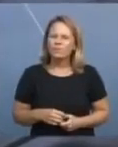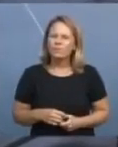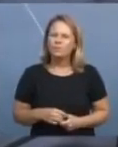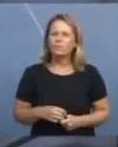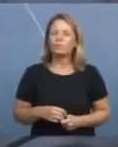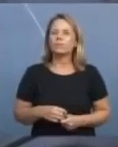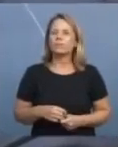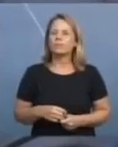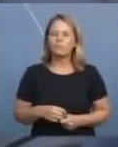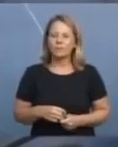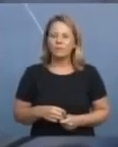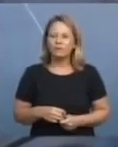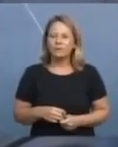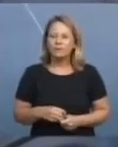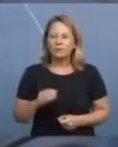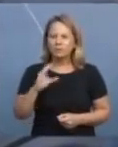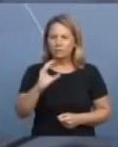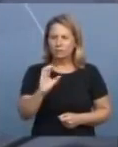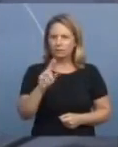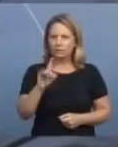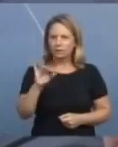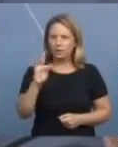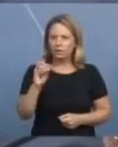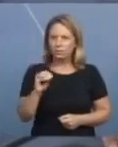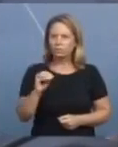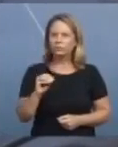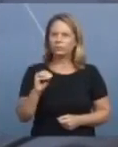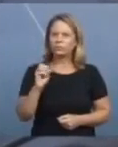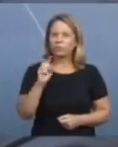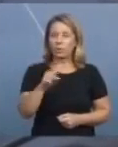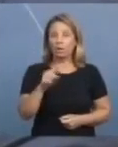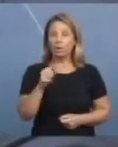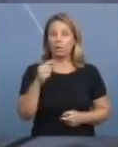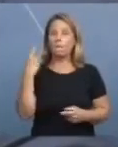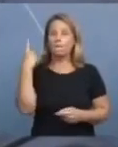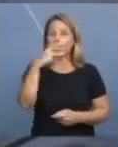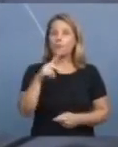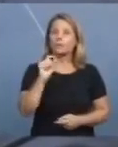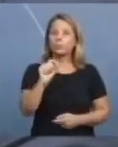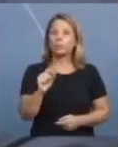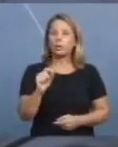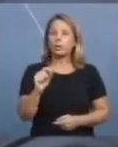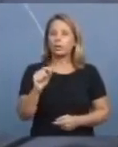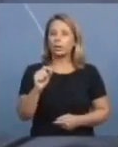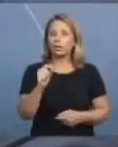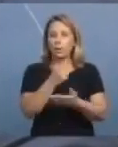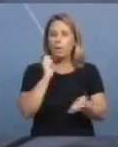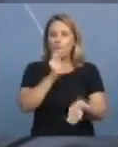extraordinários caps são escala extraordinária os destinadas a despesas urgentes em